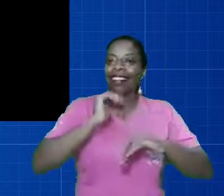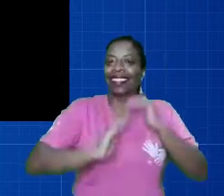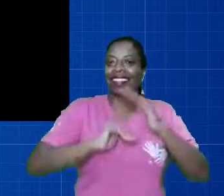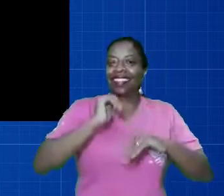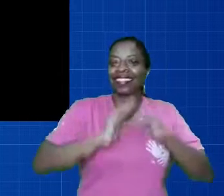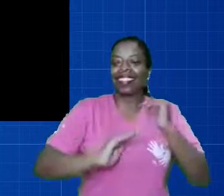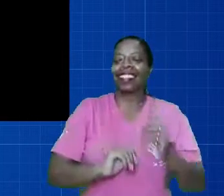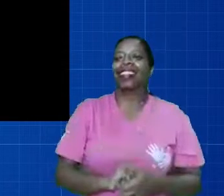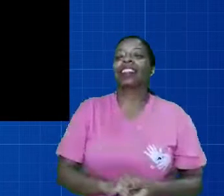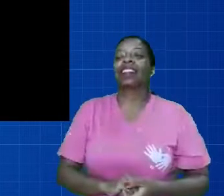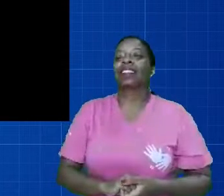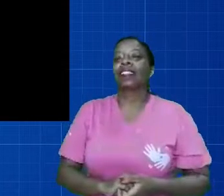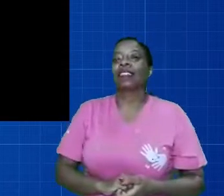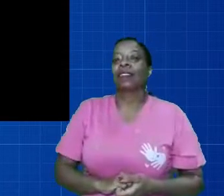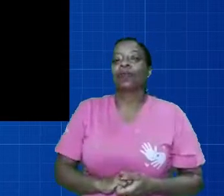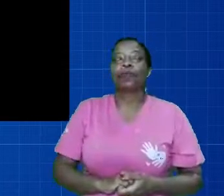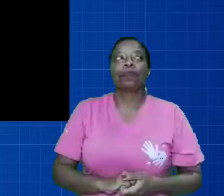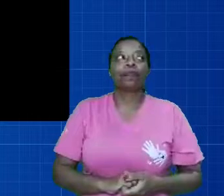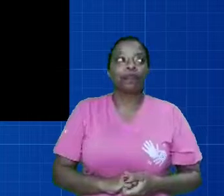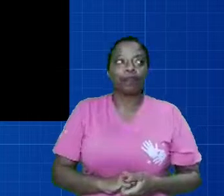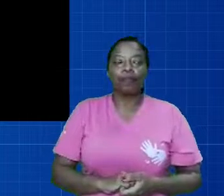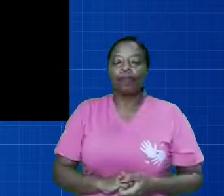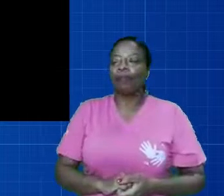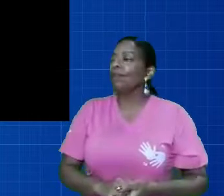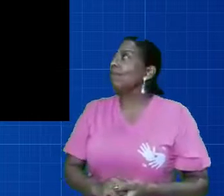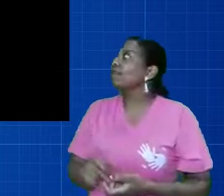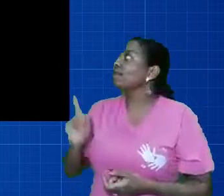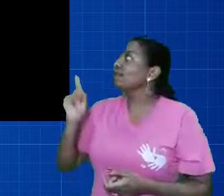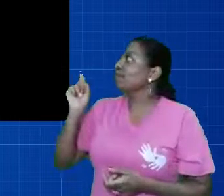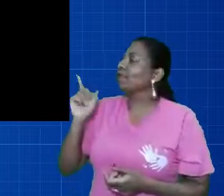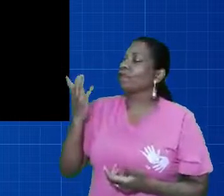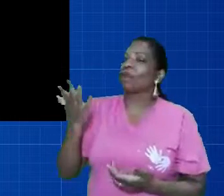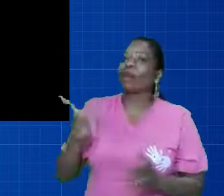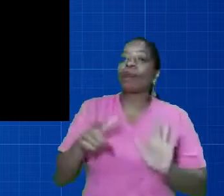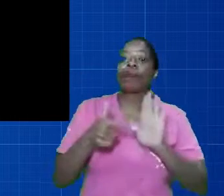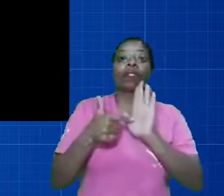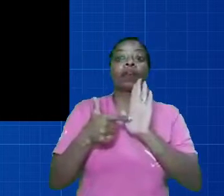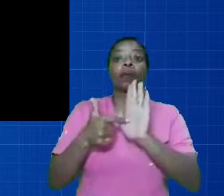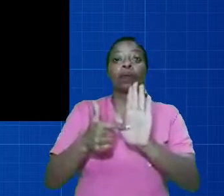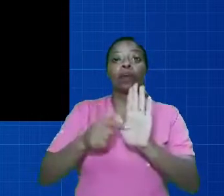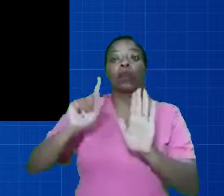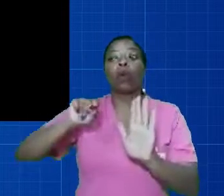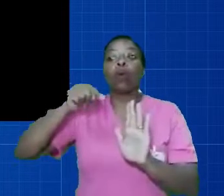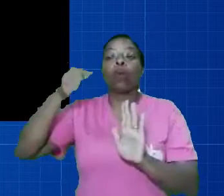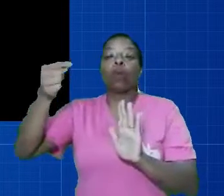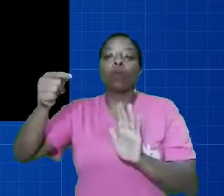Aqui tem é um outro trabalho da Jaciara Santini.